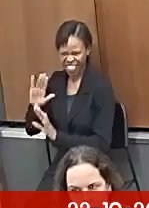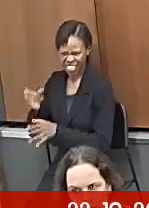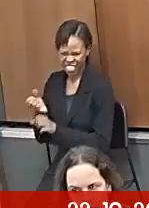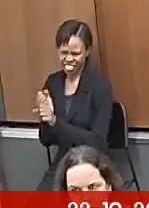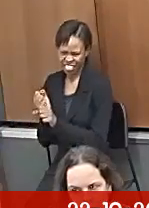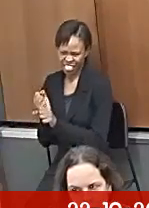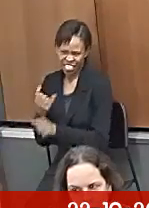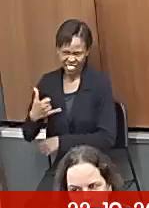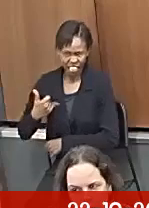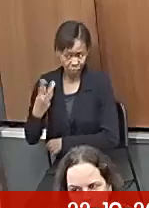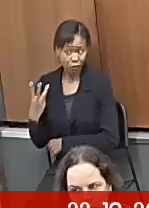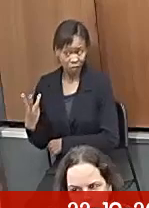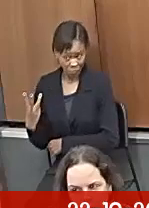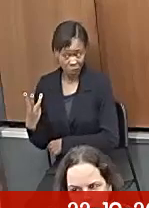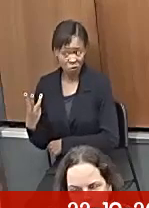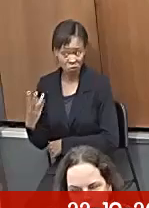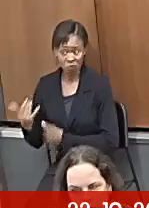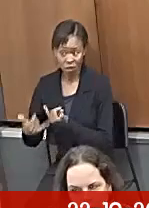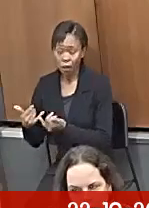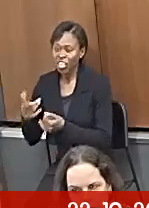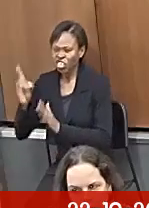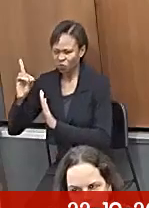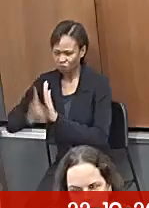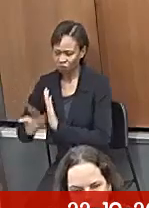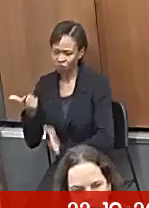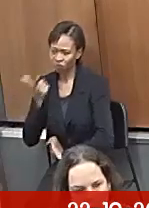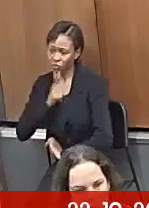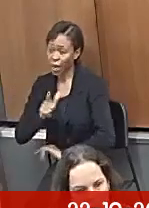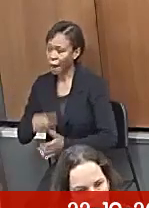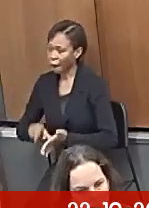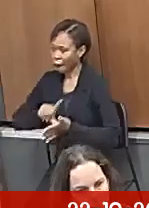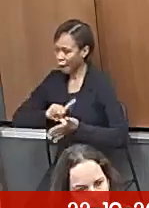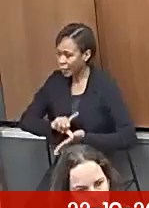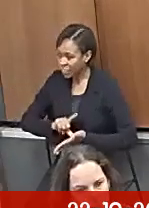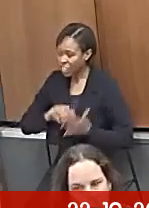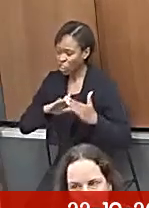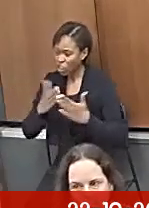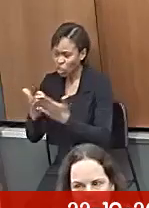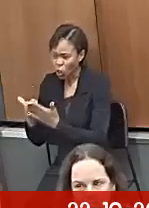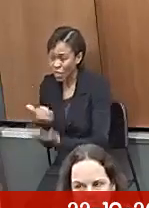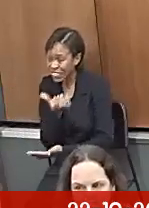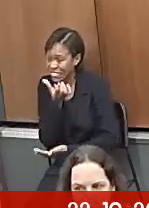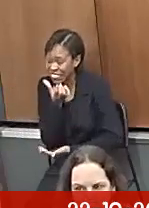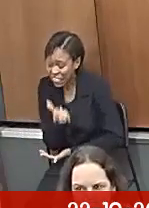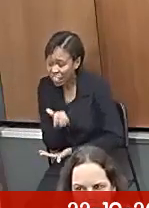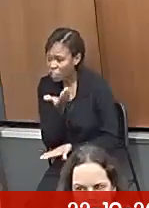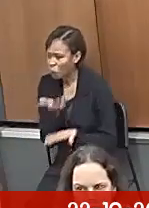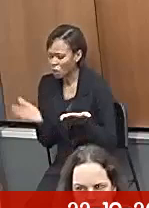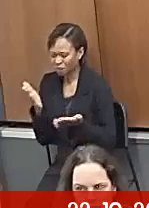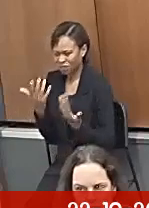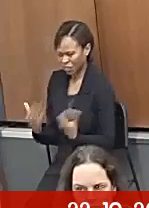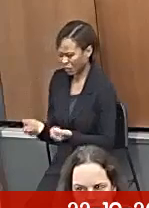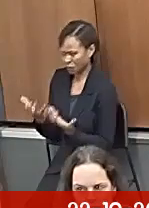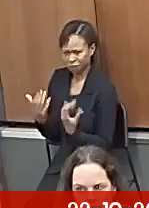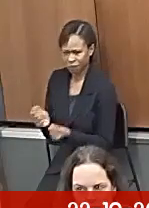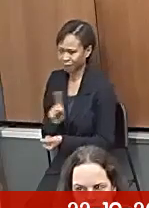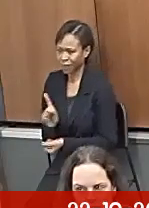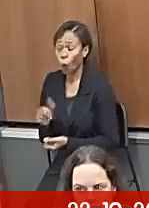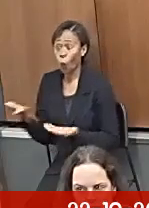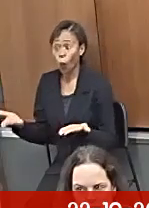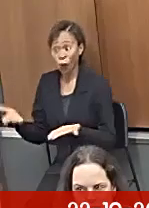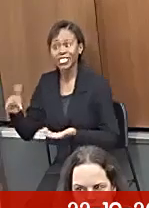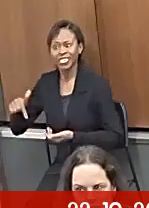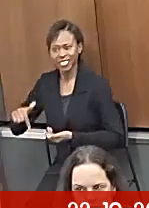3 anos. Um direito conquistado depois da recusa de 6 escolas. Aqui, a presença dela é mais do